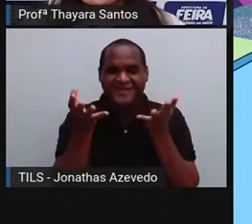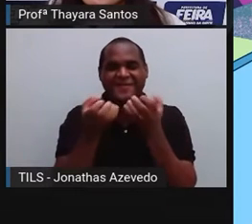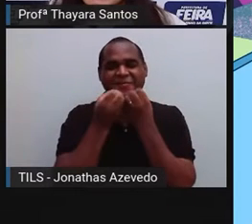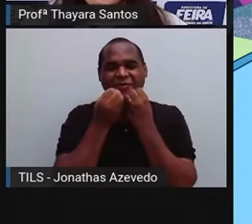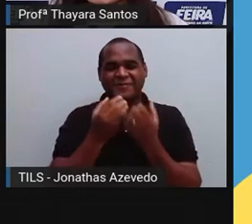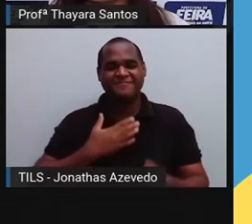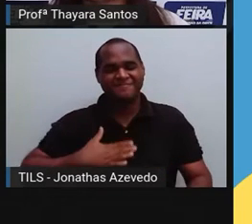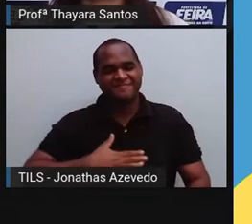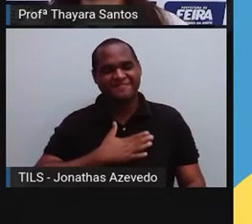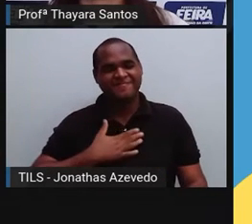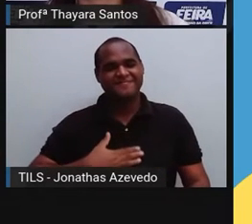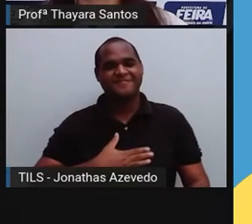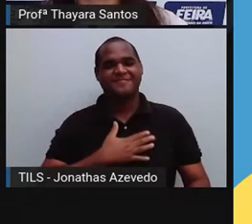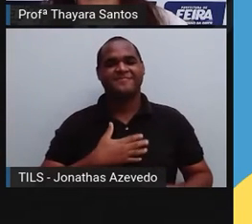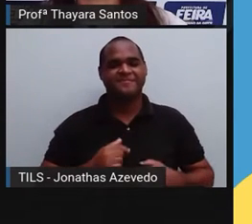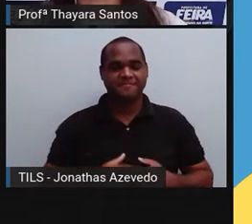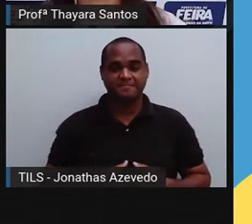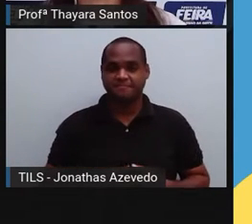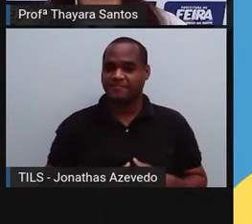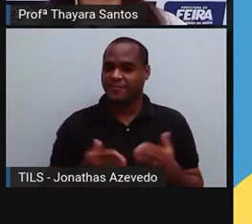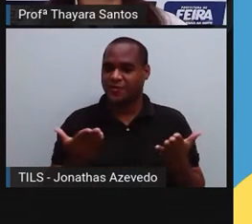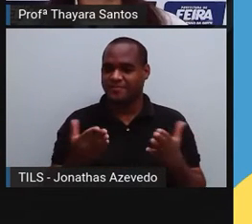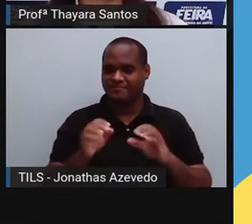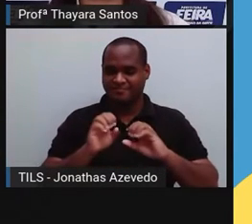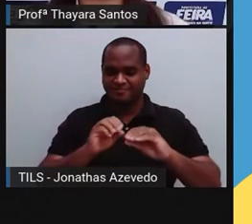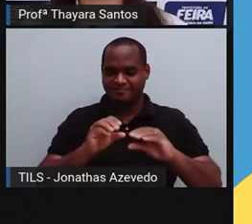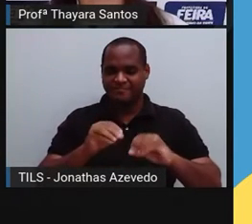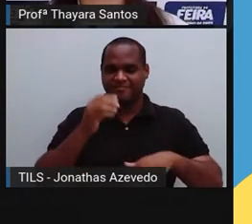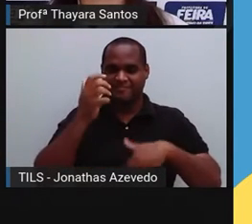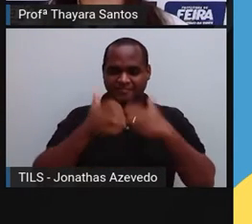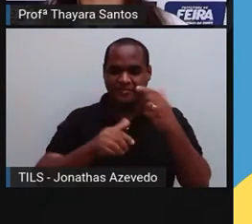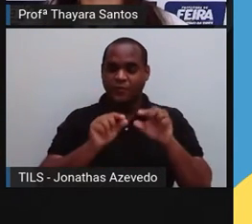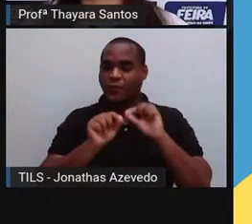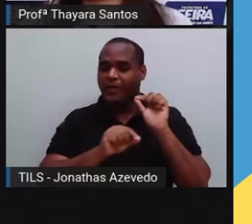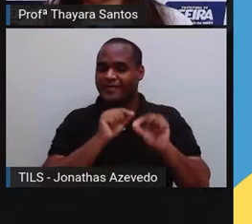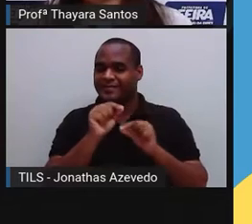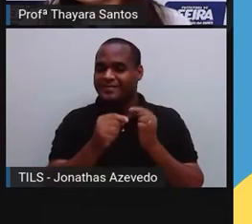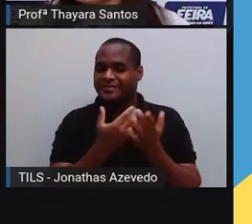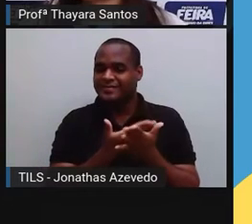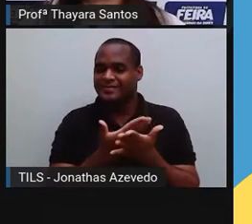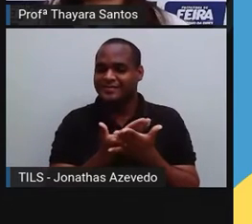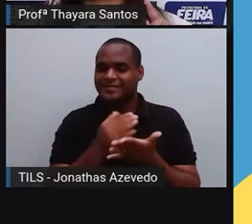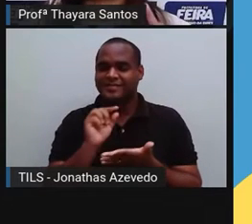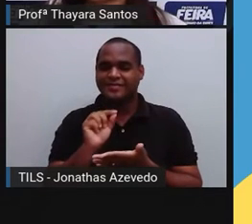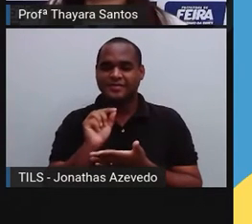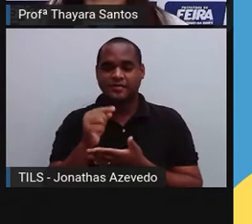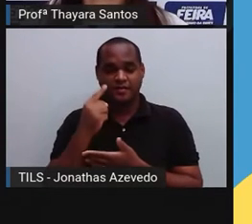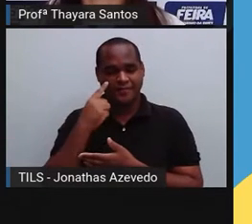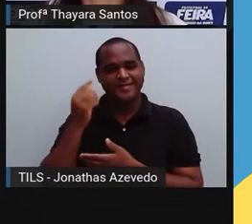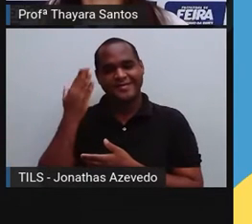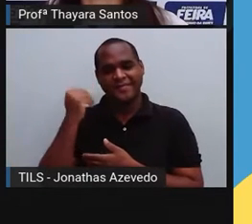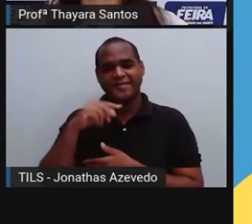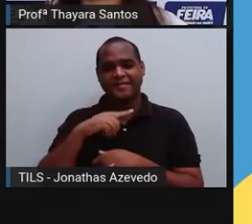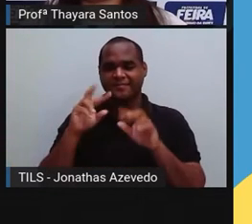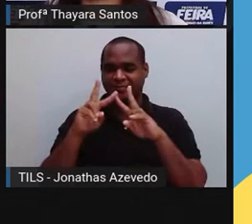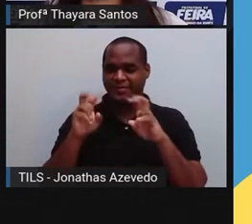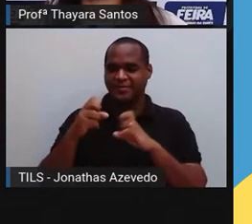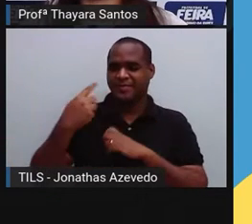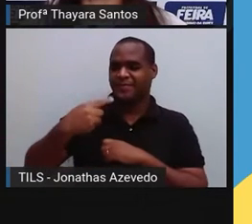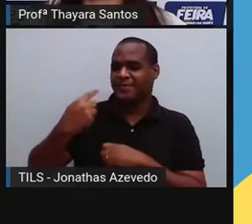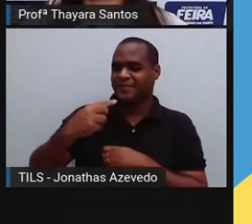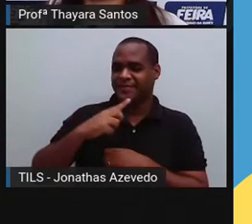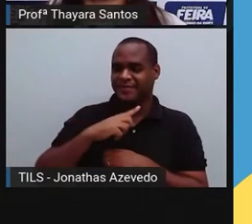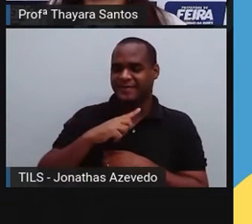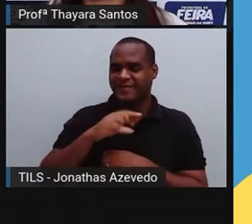gratificante. E na aula de hoje, nós vamos estudar sobre. Sei que muitos de vocês já viram qual é o